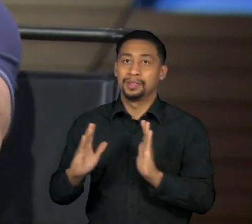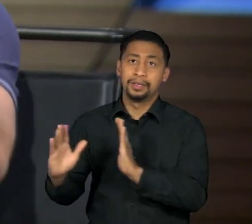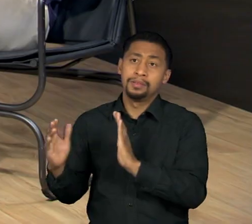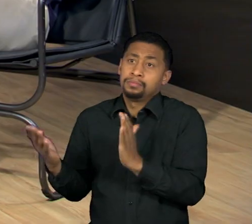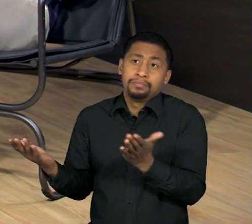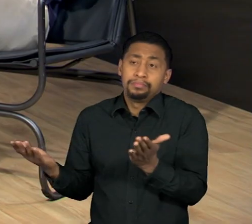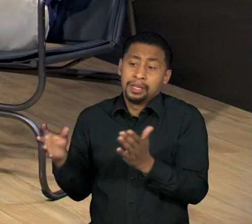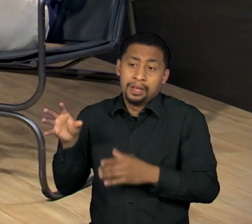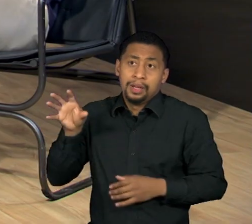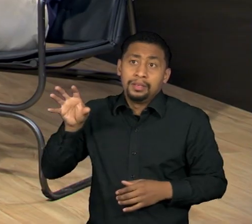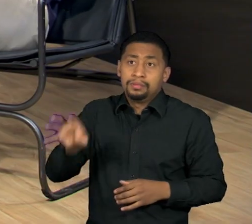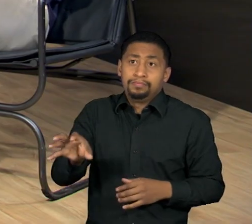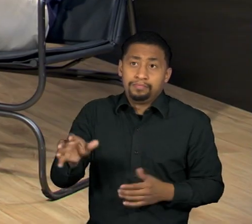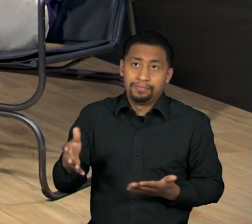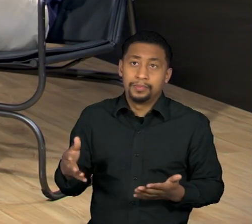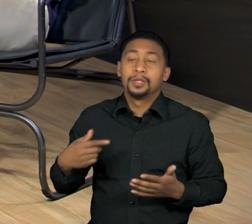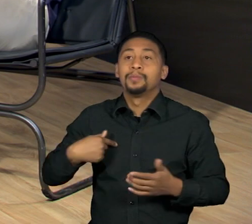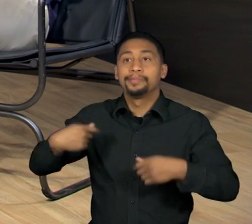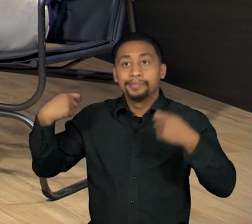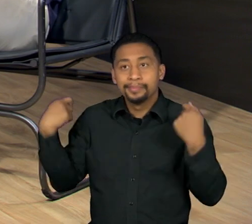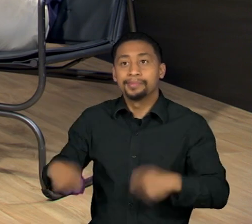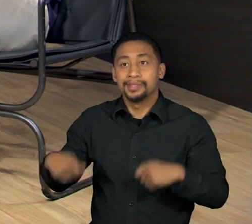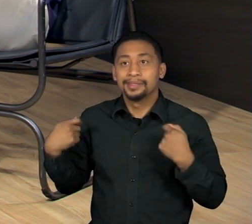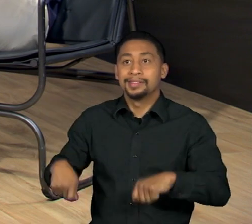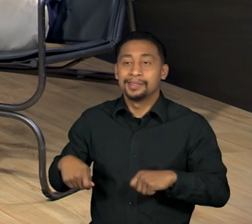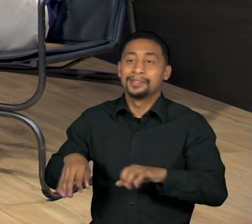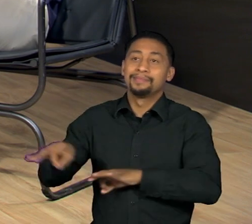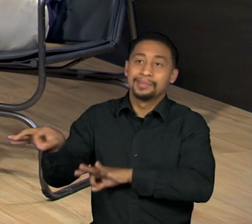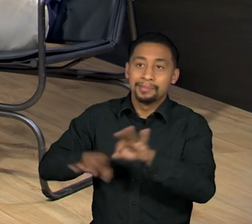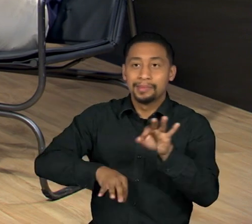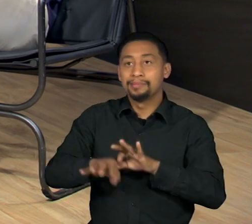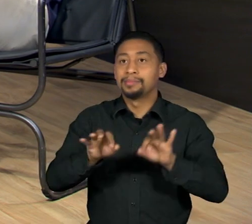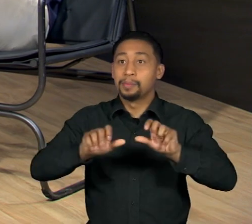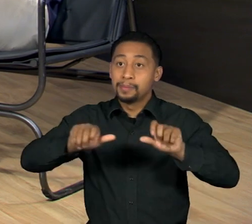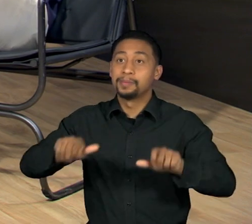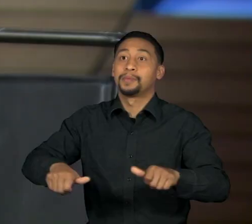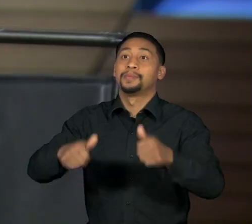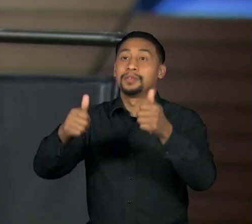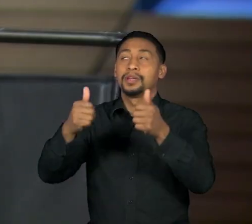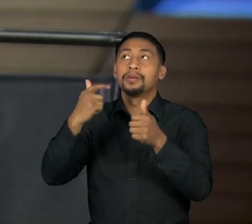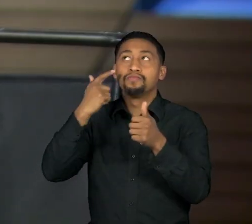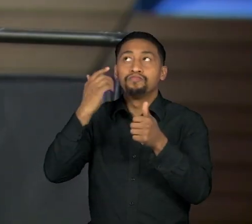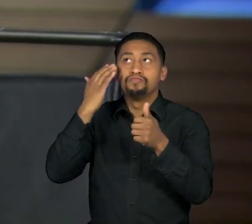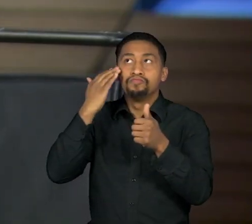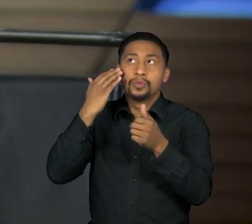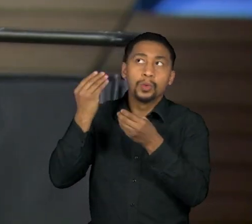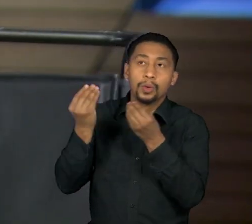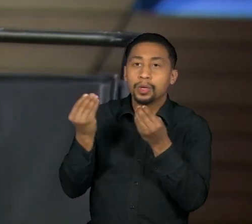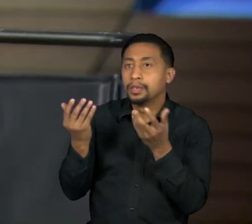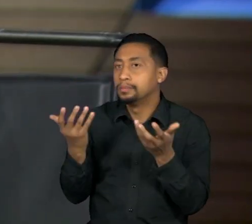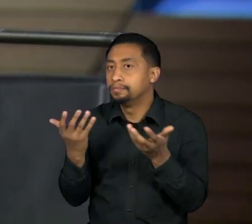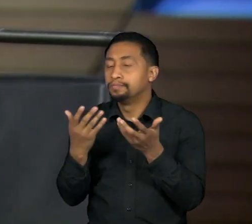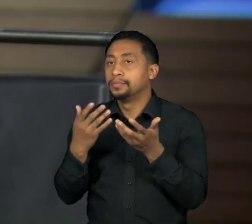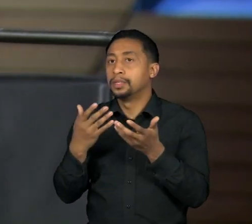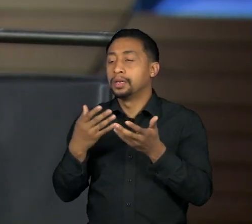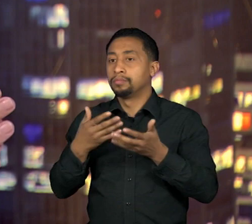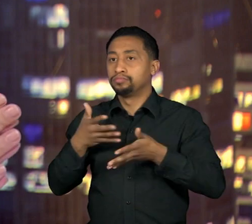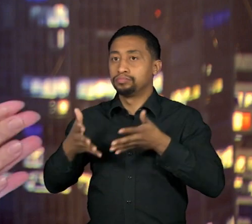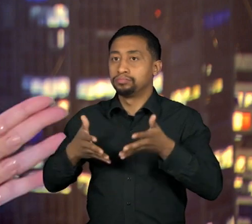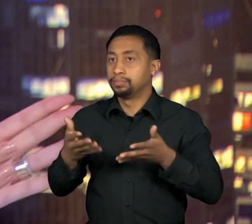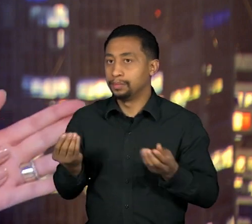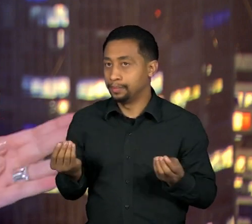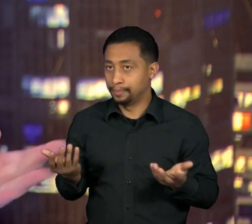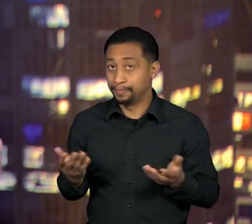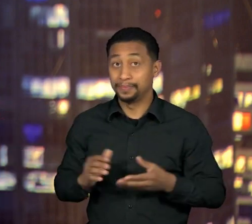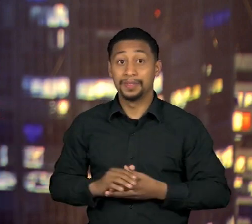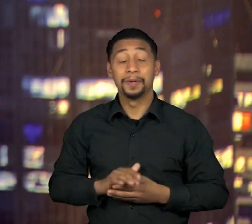já é regular. Então, eu preciso utilizar ele nesse dia a dia para melhorar e saber como perguntar, saber como falar com ela. Agora, uma das discussões é